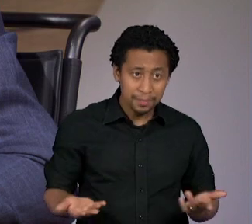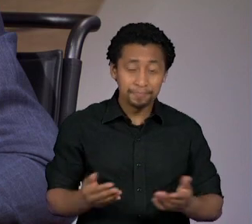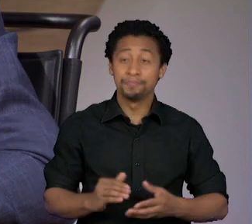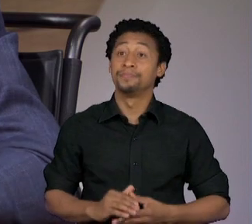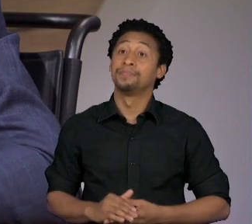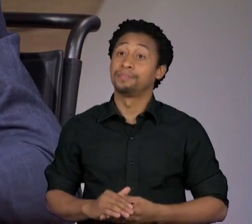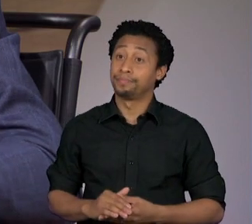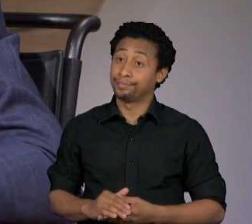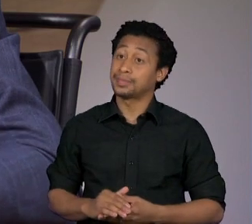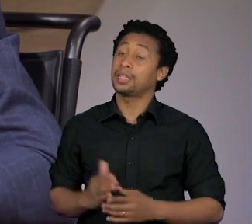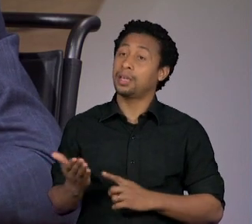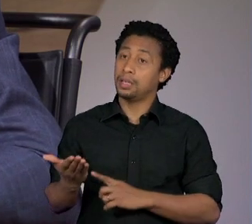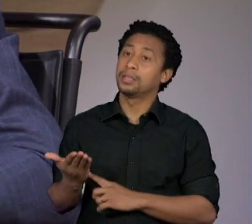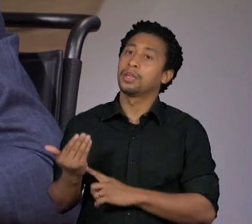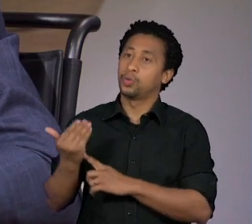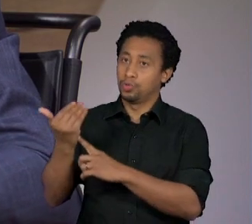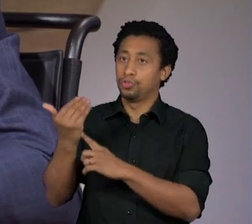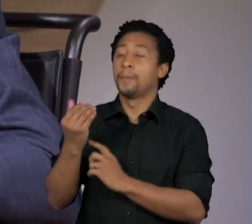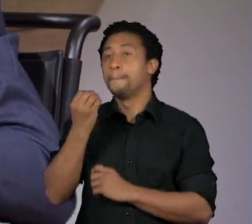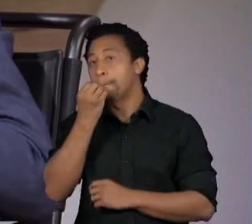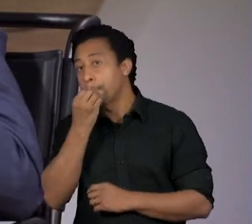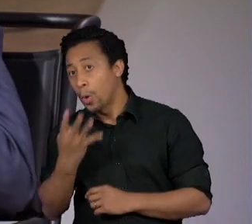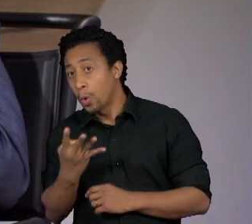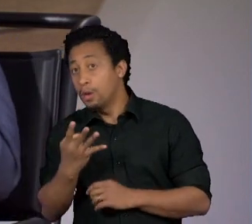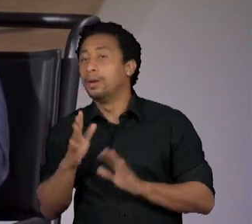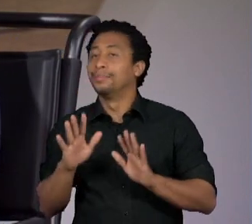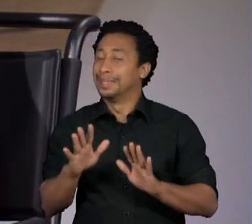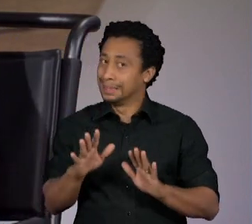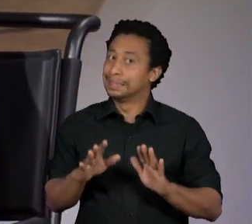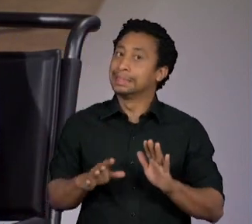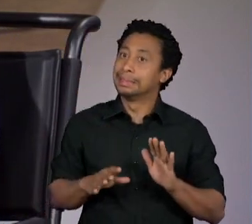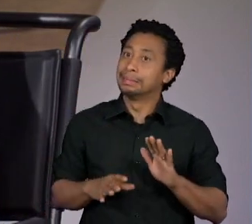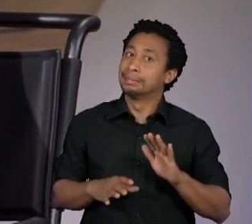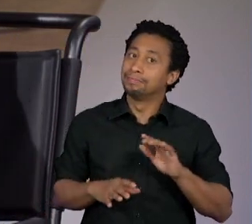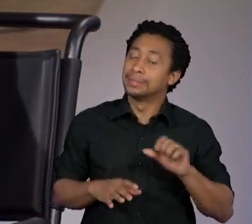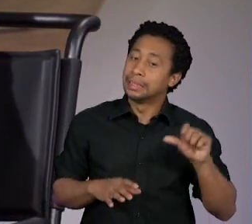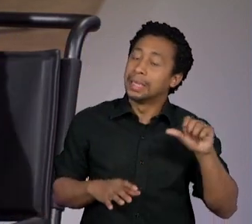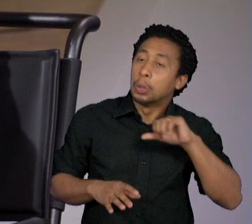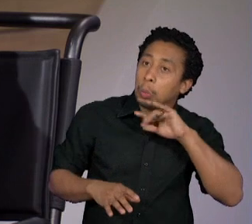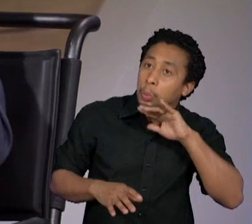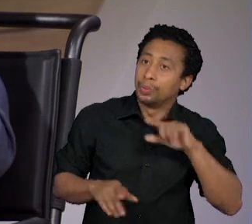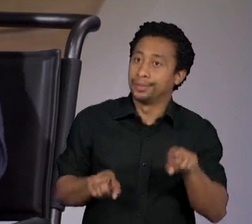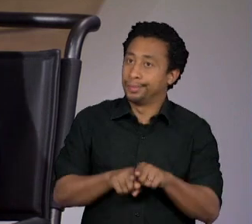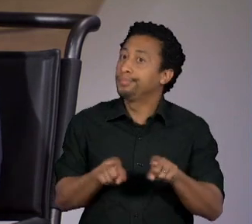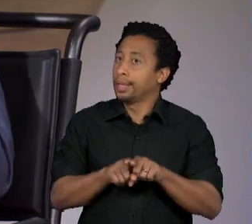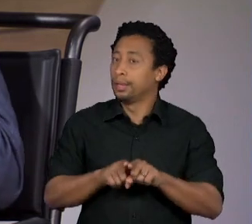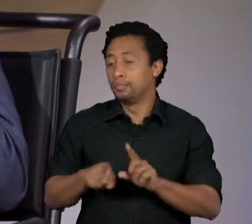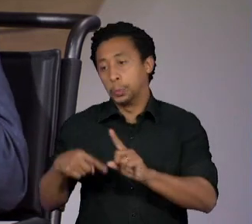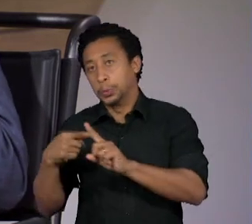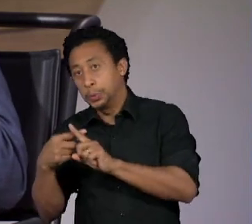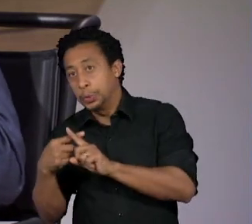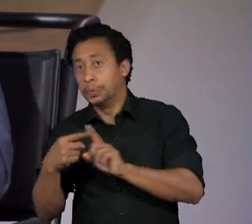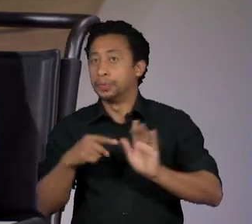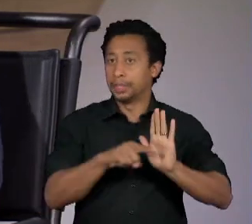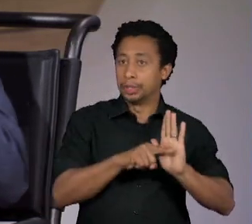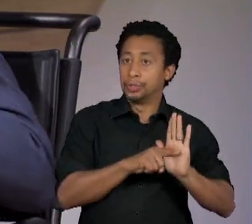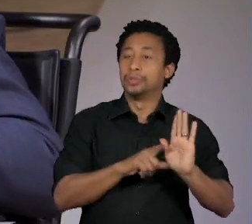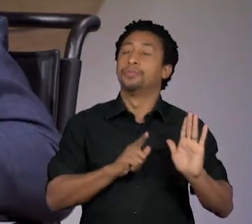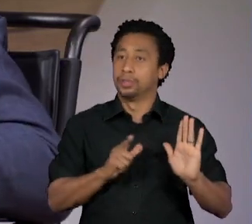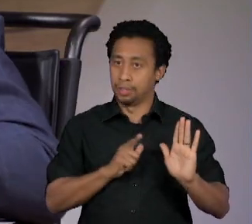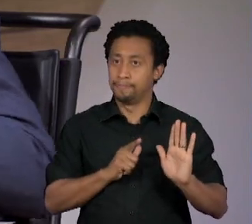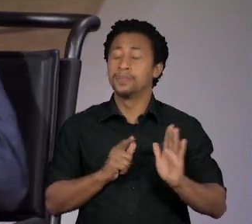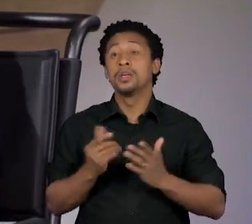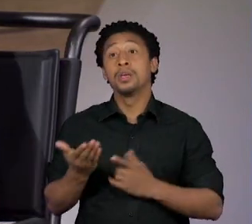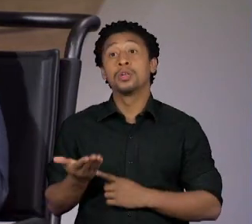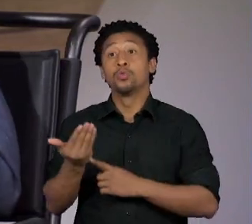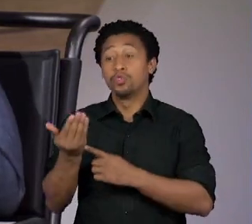tecnologia ela é uma faca de dois gumes, né? Então, no que ela nos dá bastante auxílios no dia a dia, né? Ela traz muitas informações